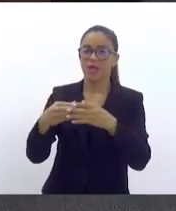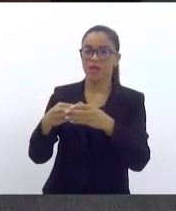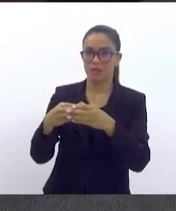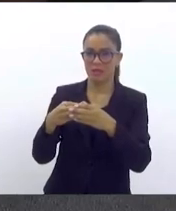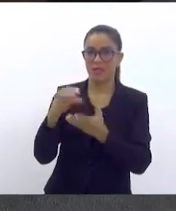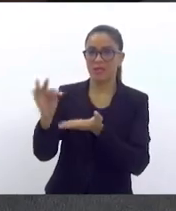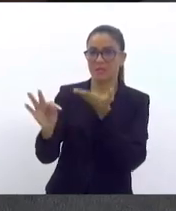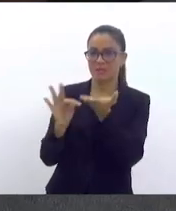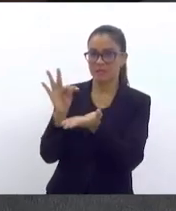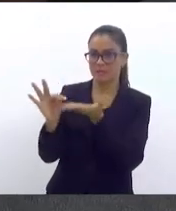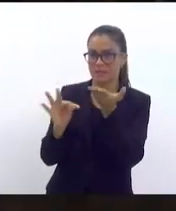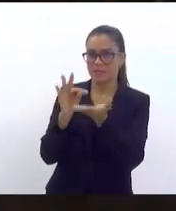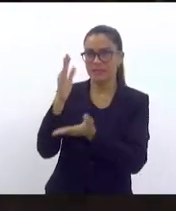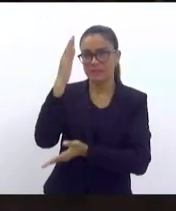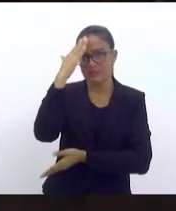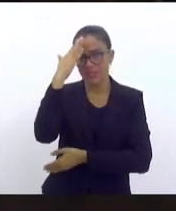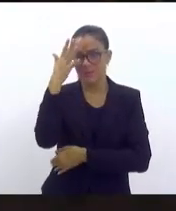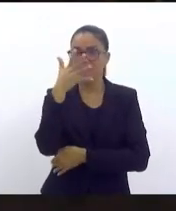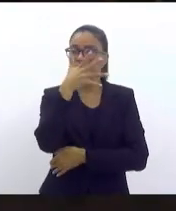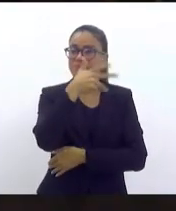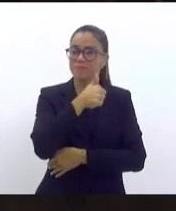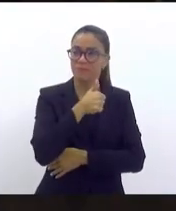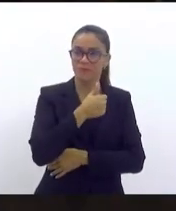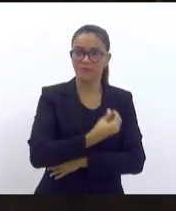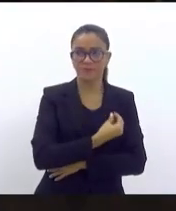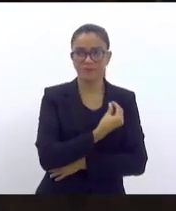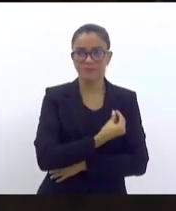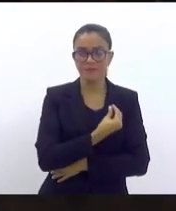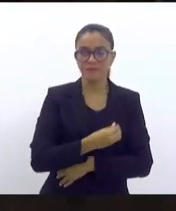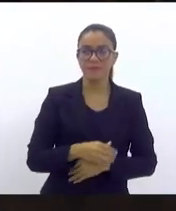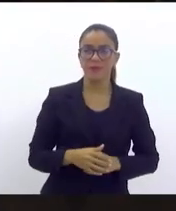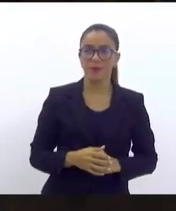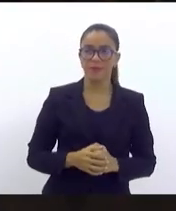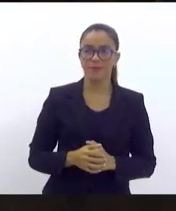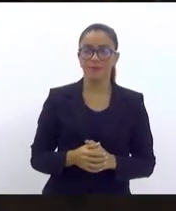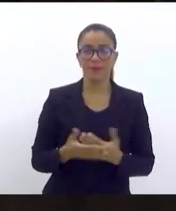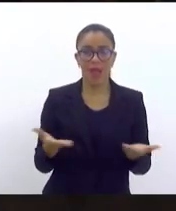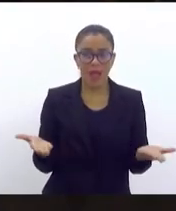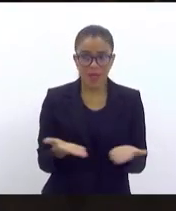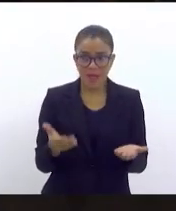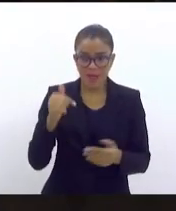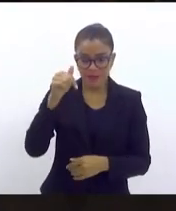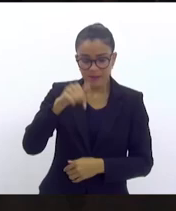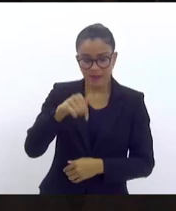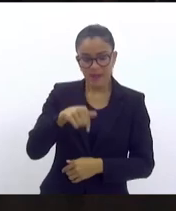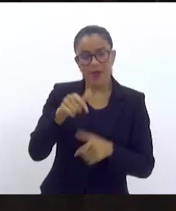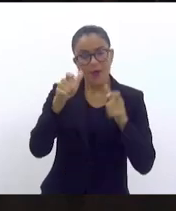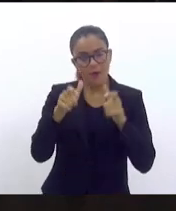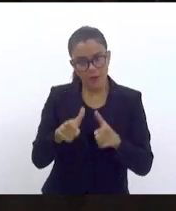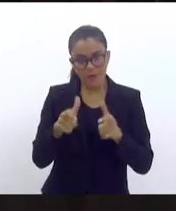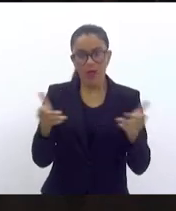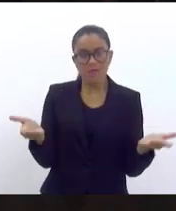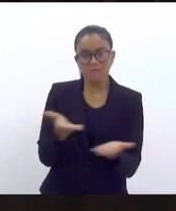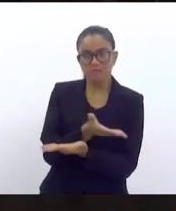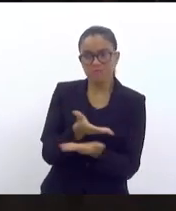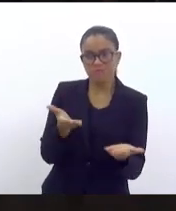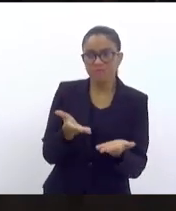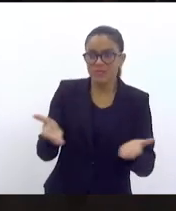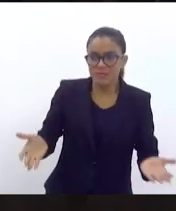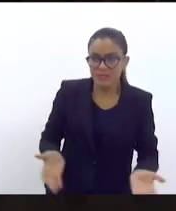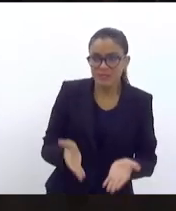tá na ponta sabe salvam vidas a gente precisa e aqui é um canal para isso incentivar